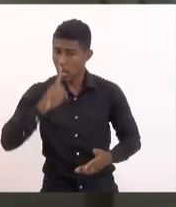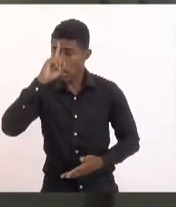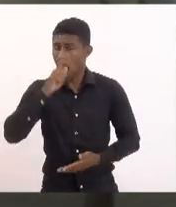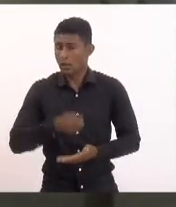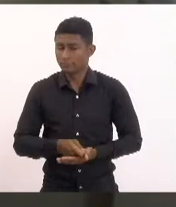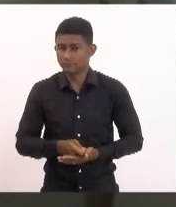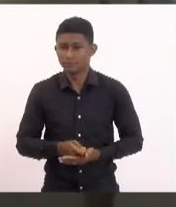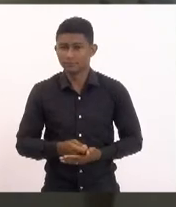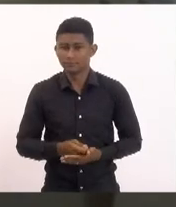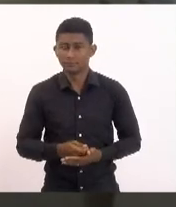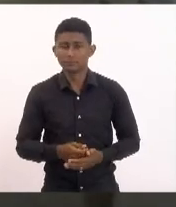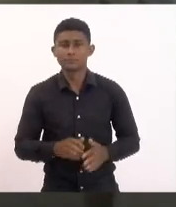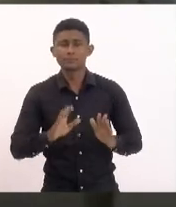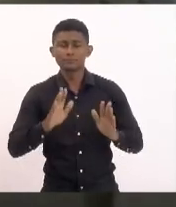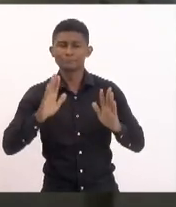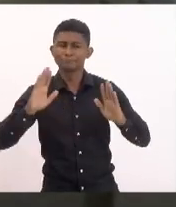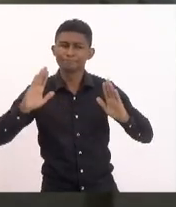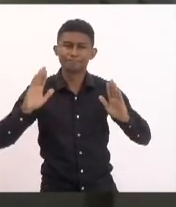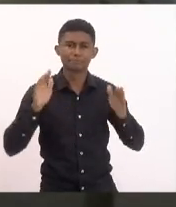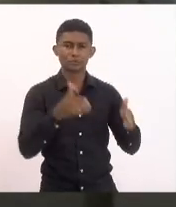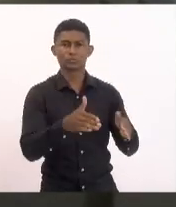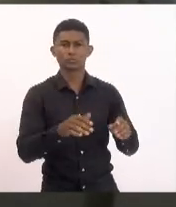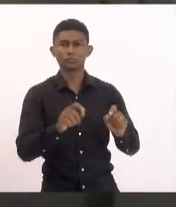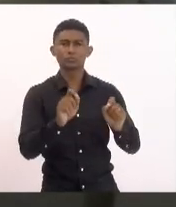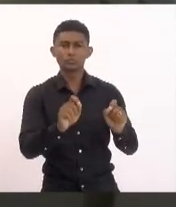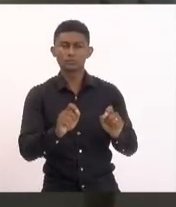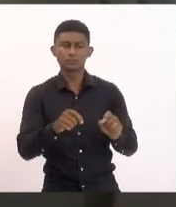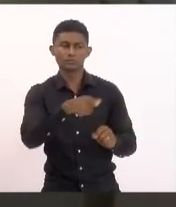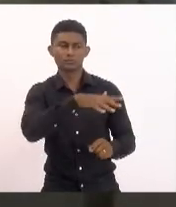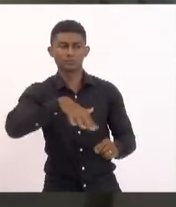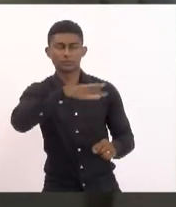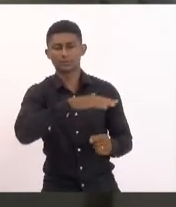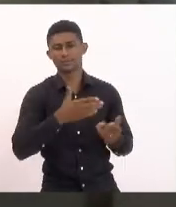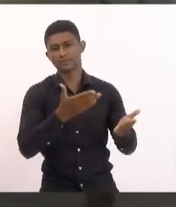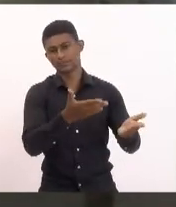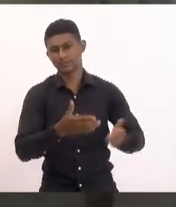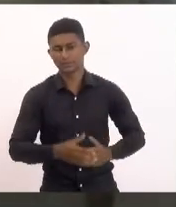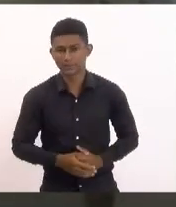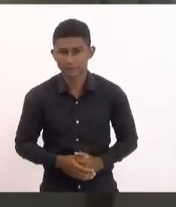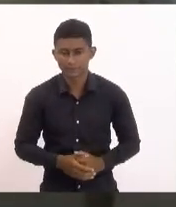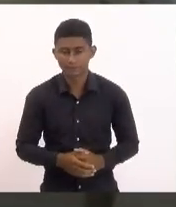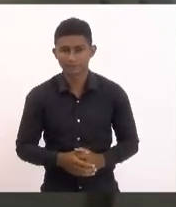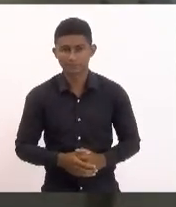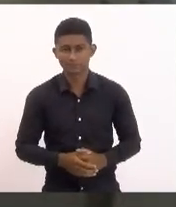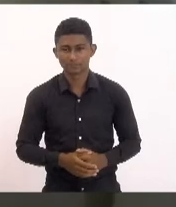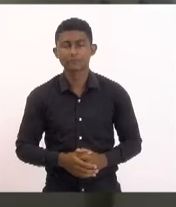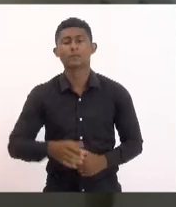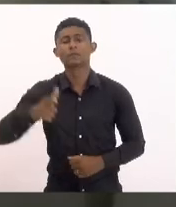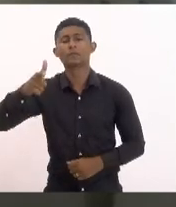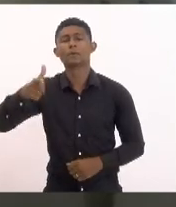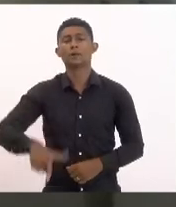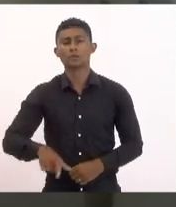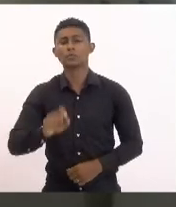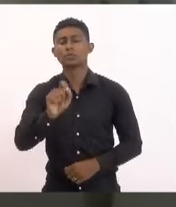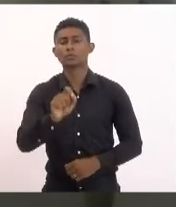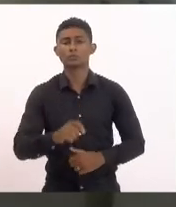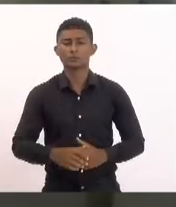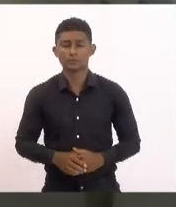atingindo especificamente essa área. E ainda mais,